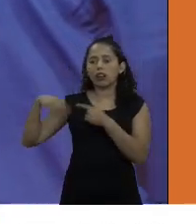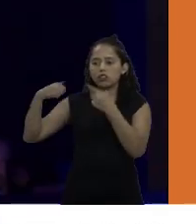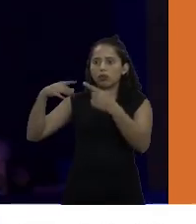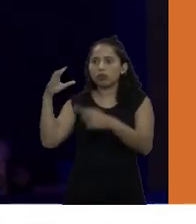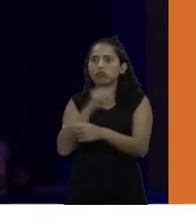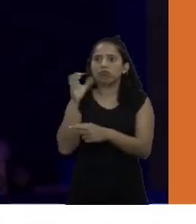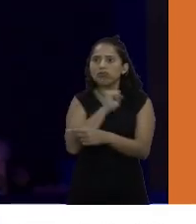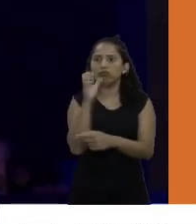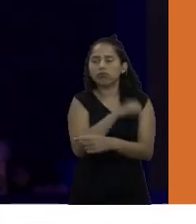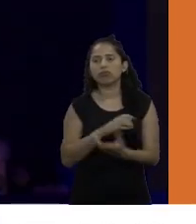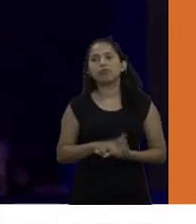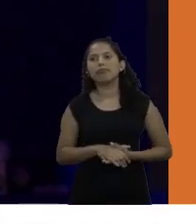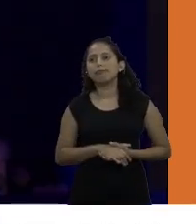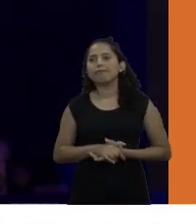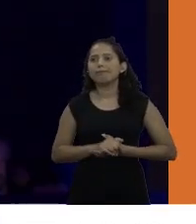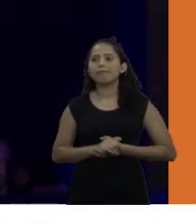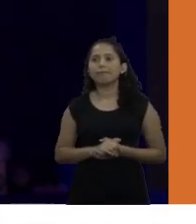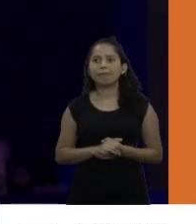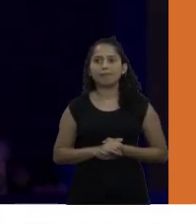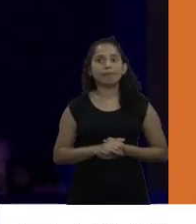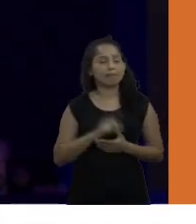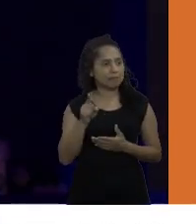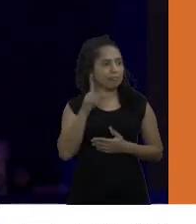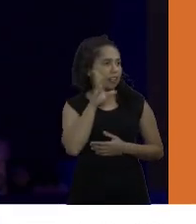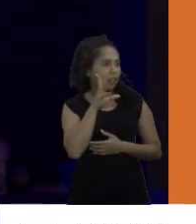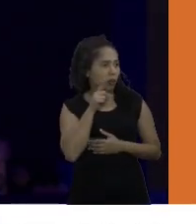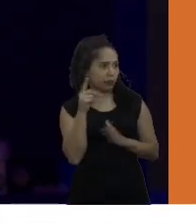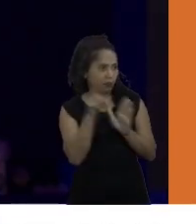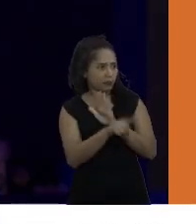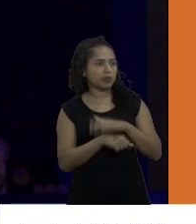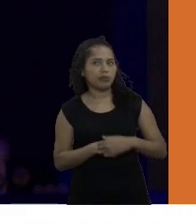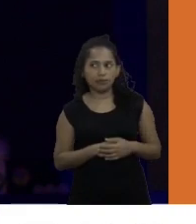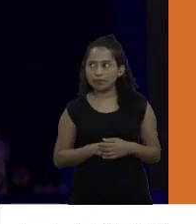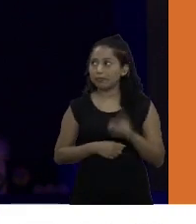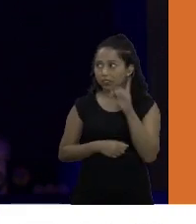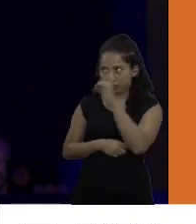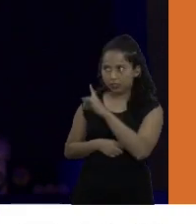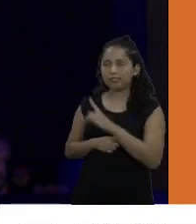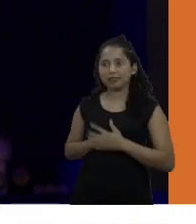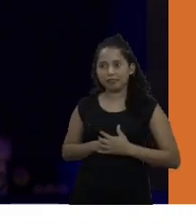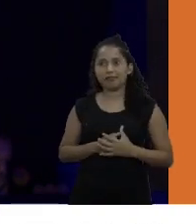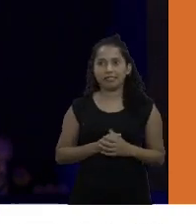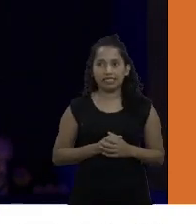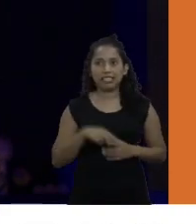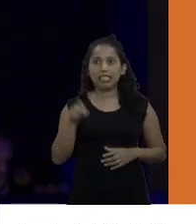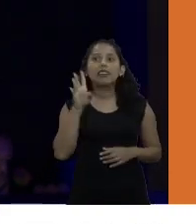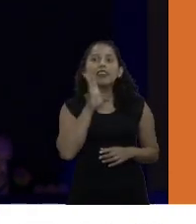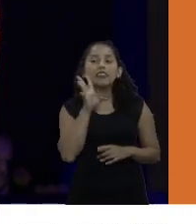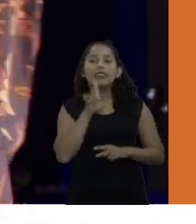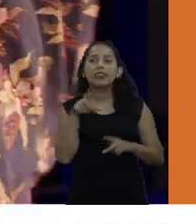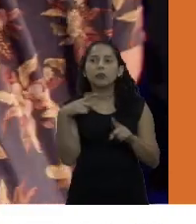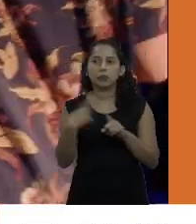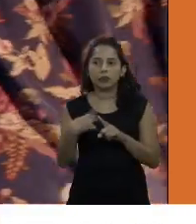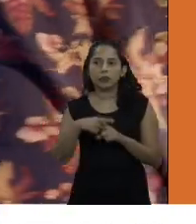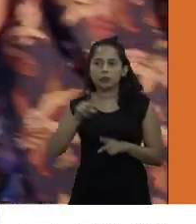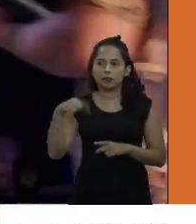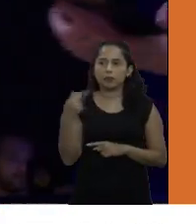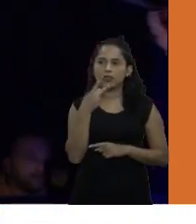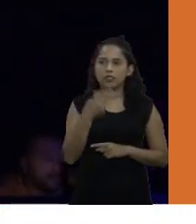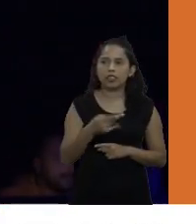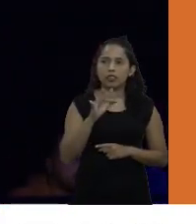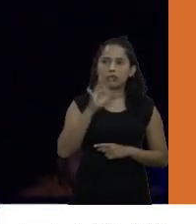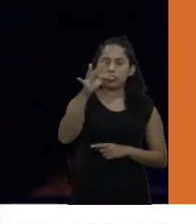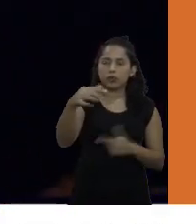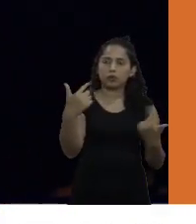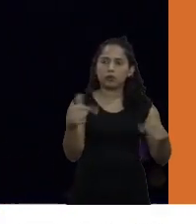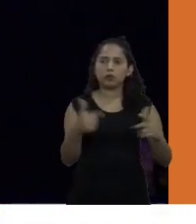rápida? É muito legal essa pergunta, muito legal. E é difícil. Muito legal. Não, é legal porque, quando a gente fala de futuro do trabalho,